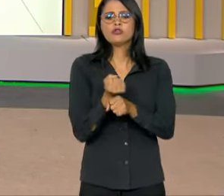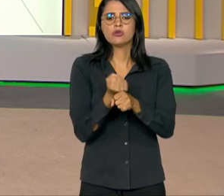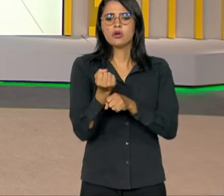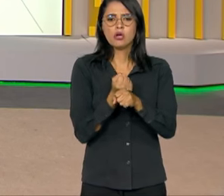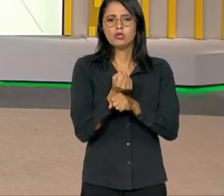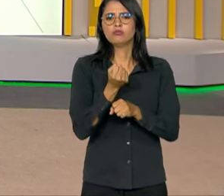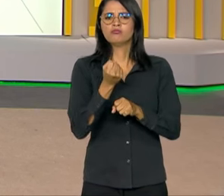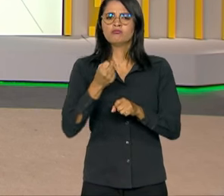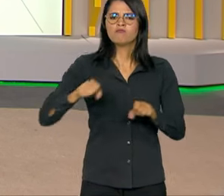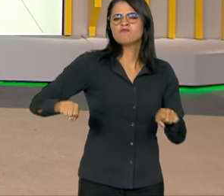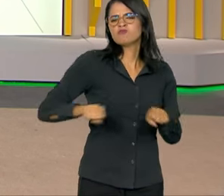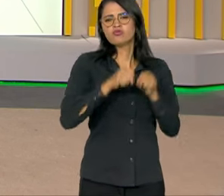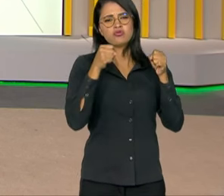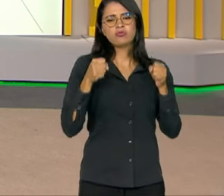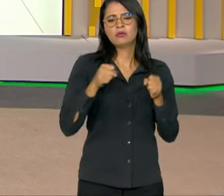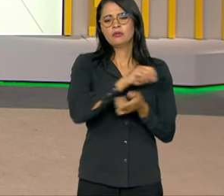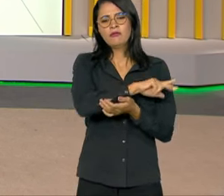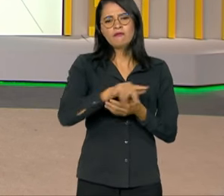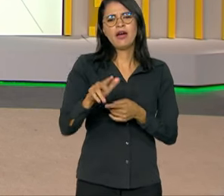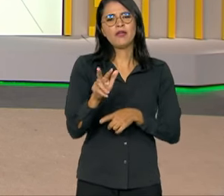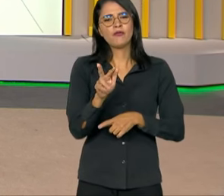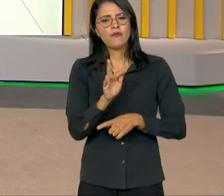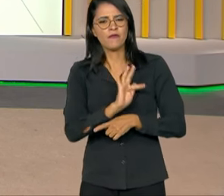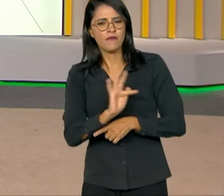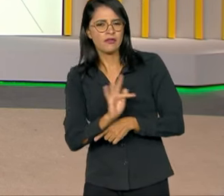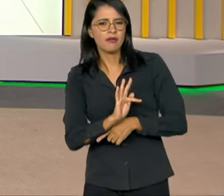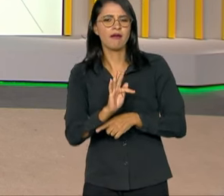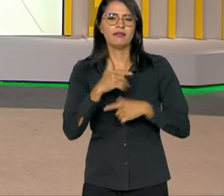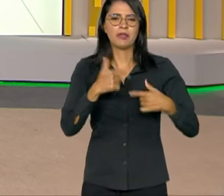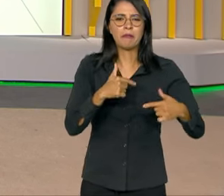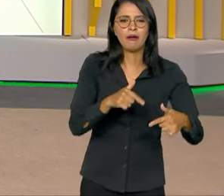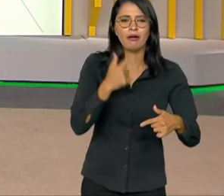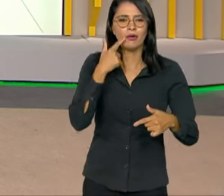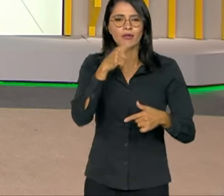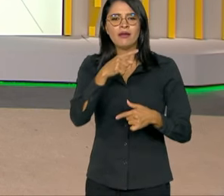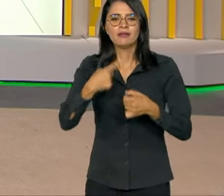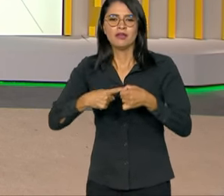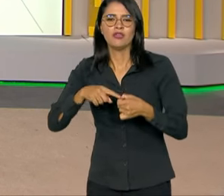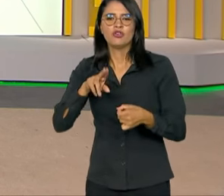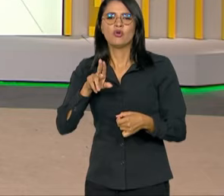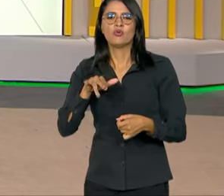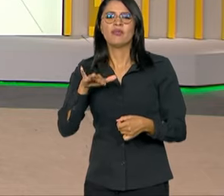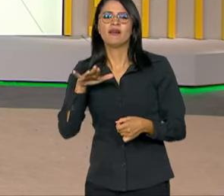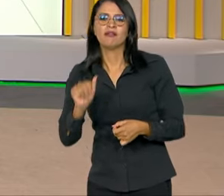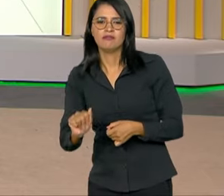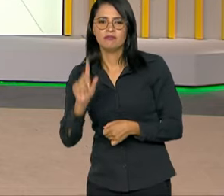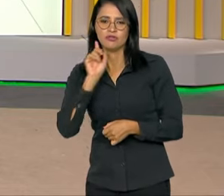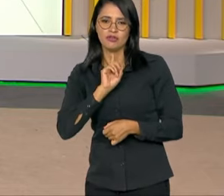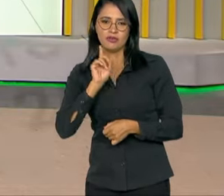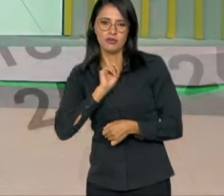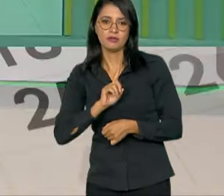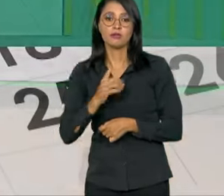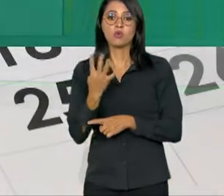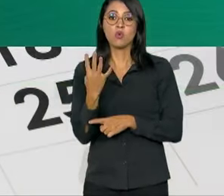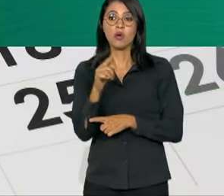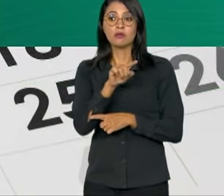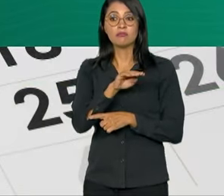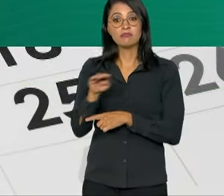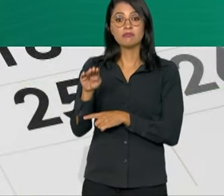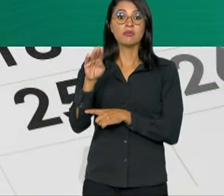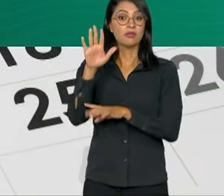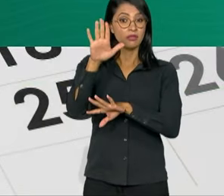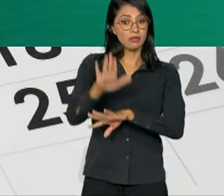chacina que vitimou fiscais do trabalho na cidade de Unaí, Minas Gerais. E às 16h, a